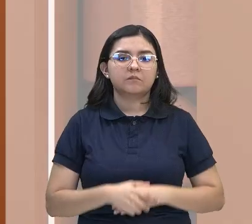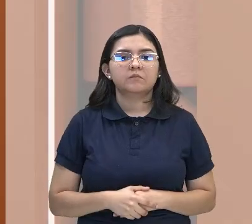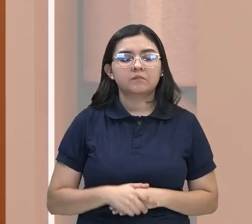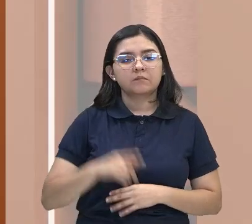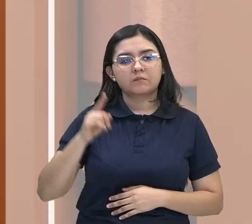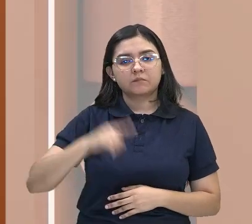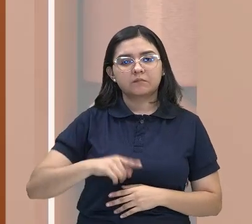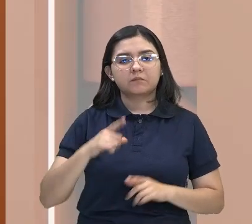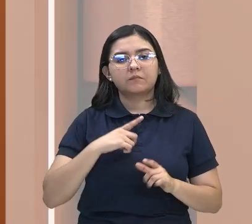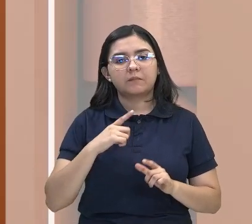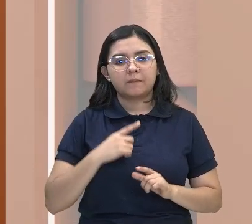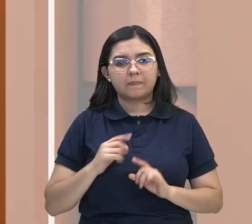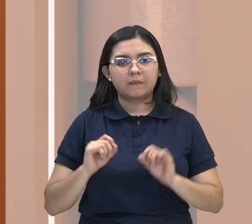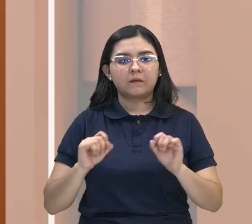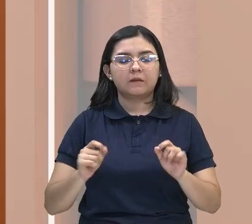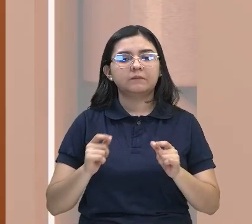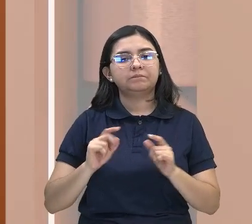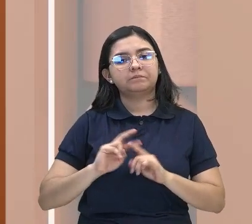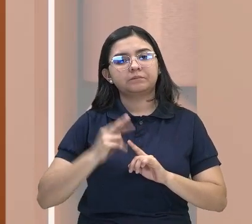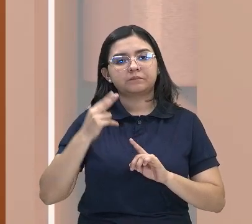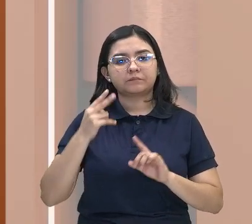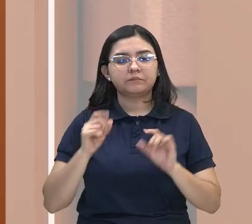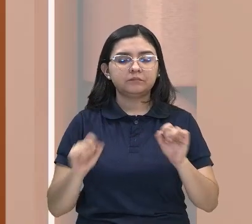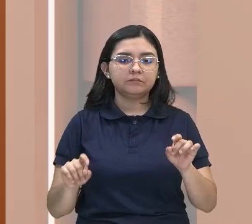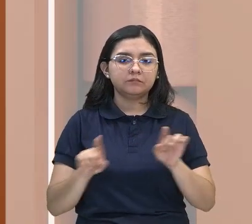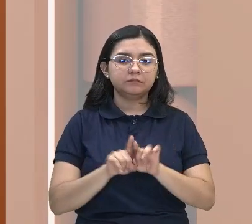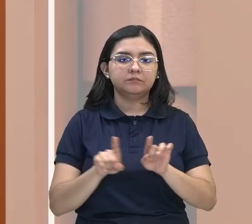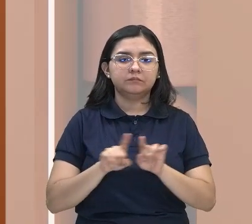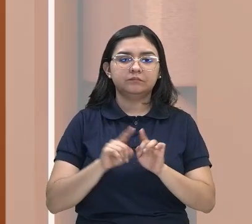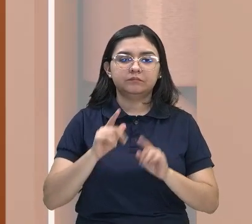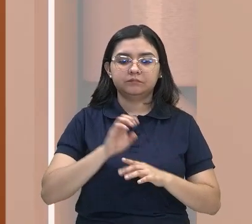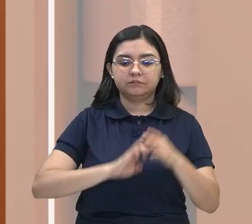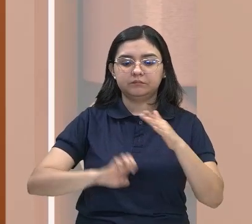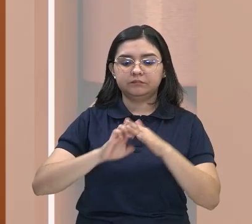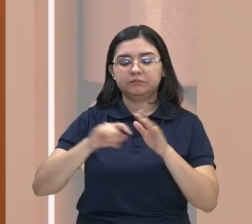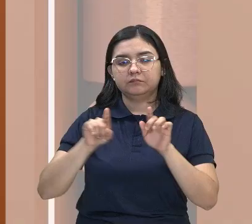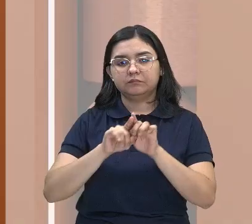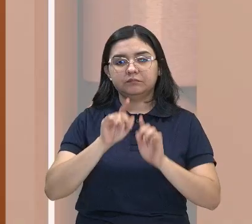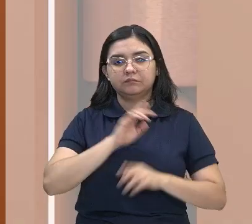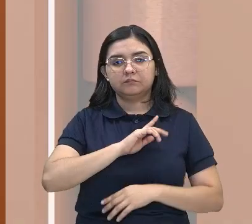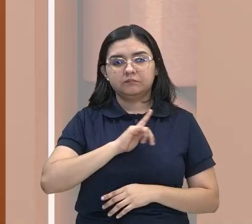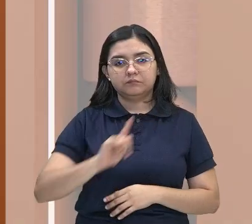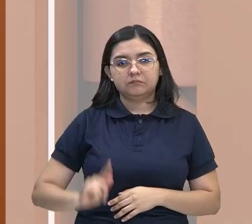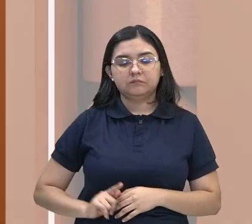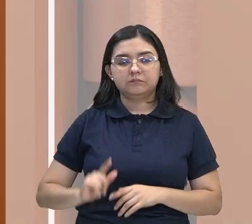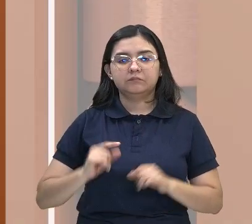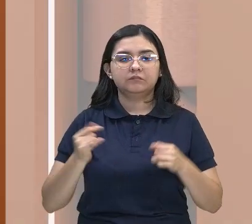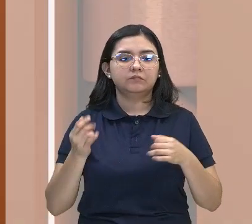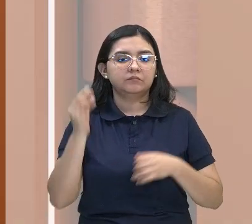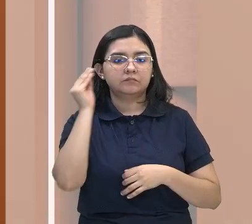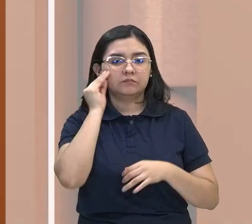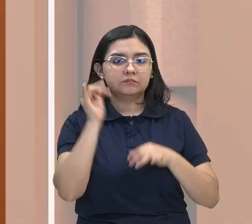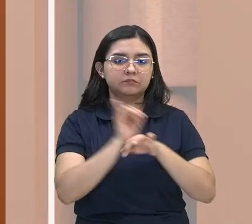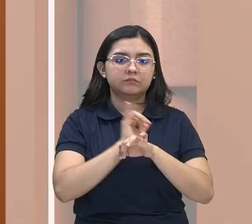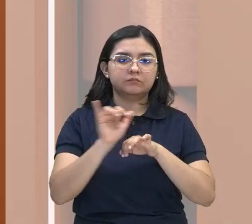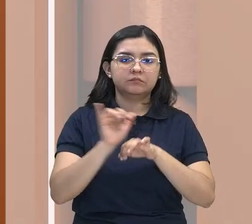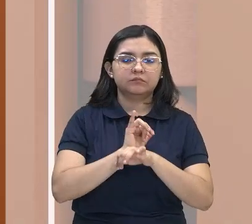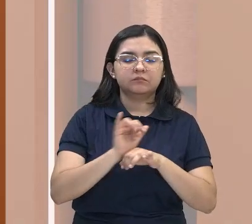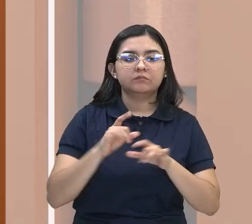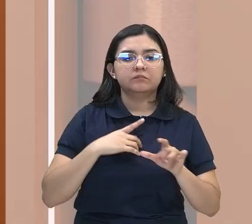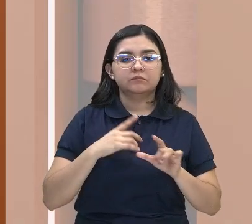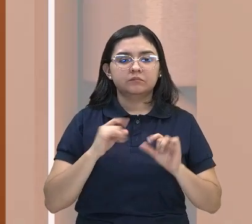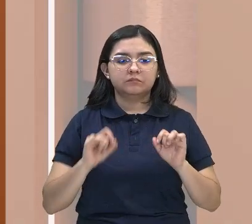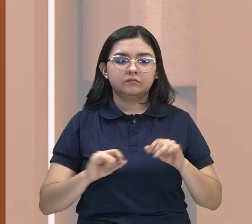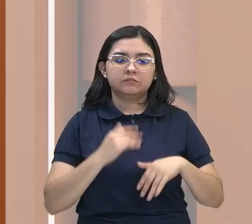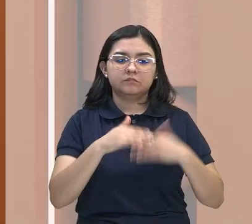se intensificado, com empresas e governos buscando conciliar